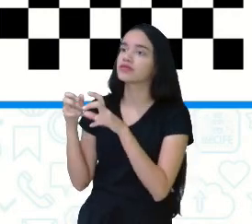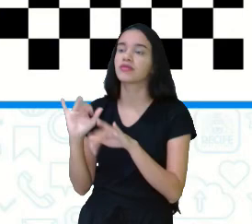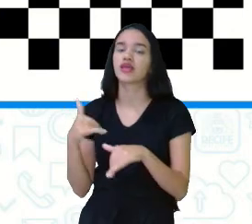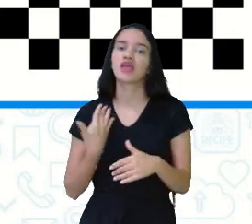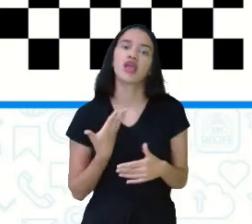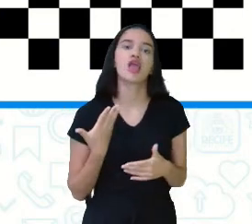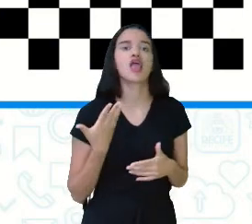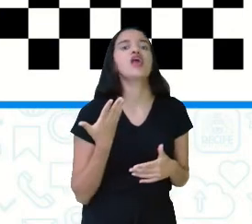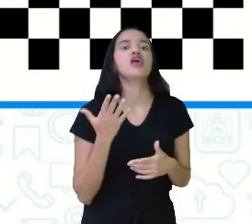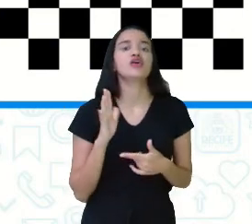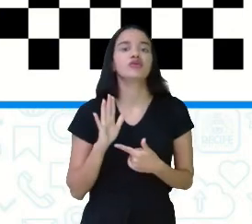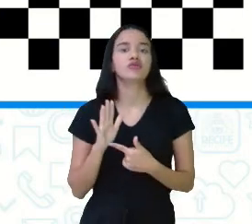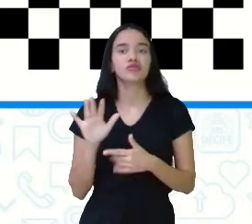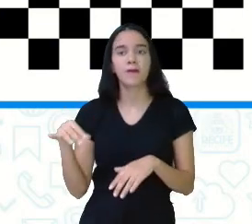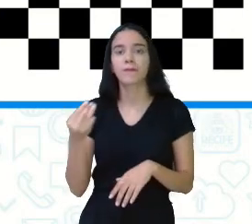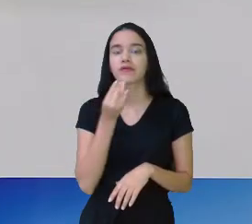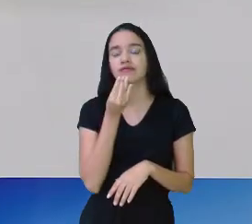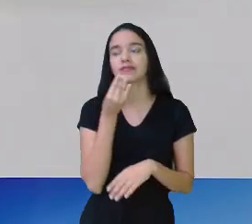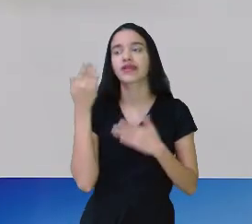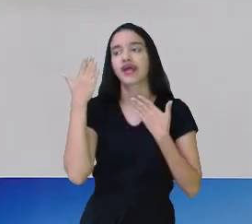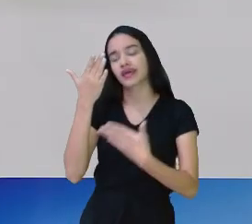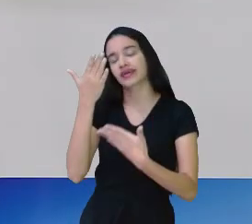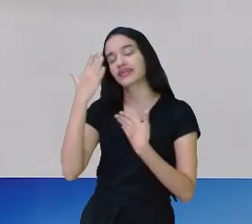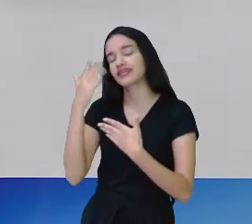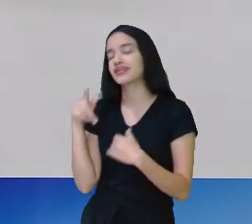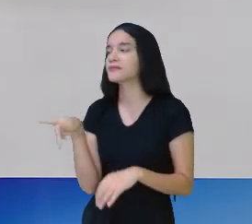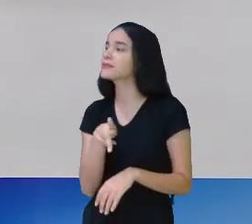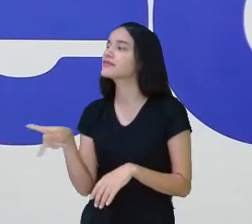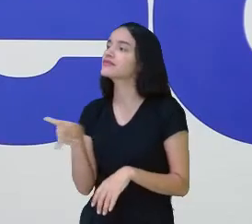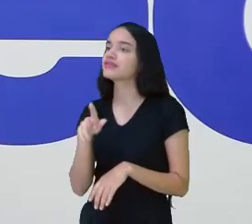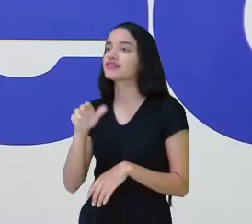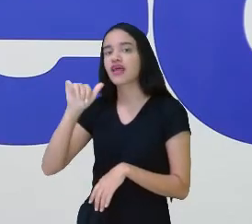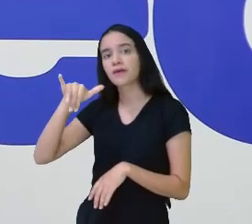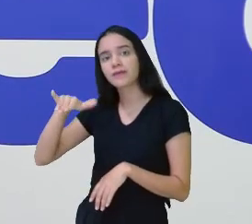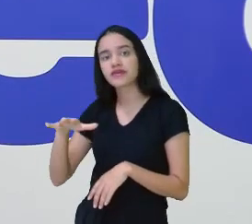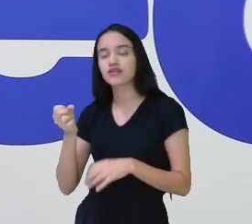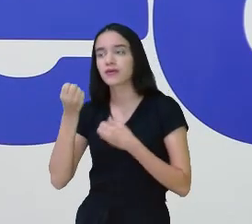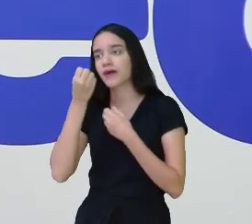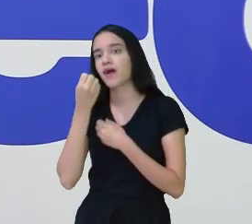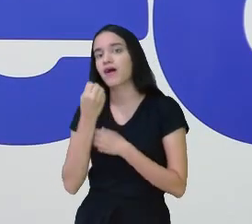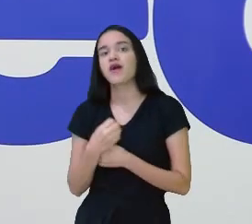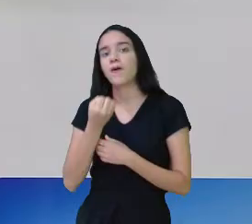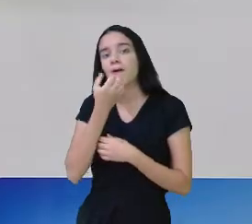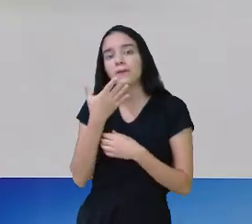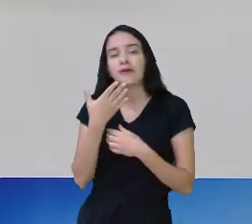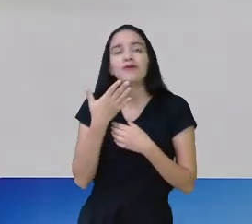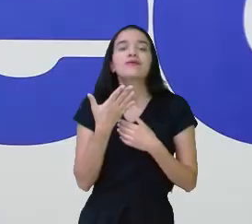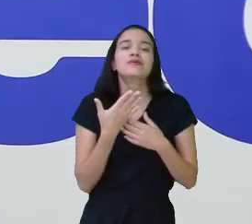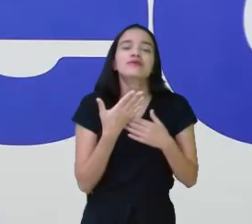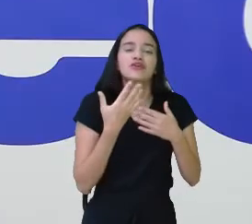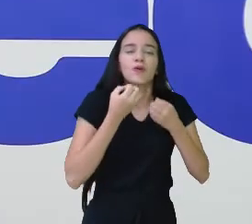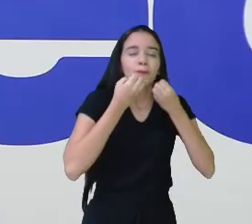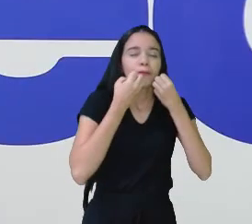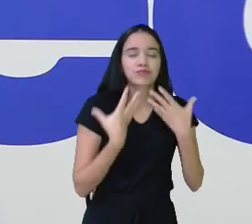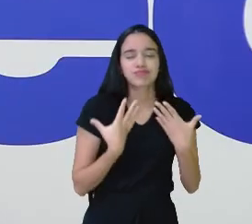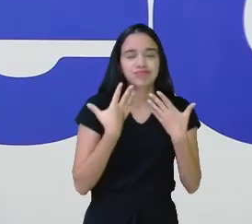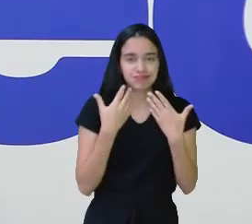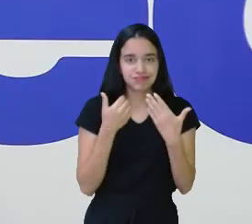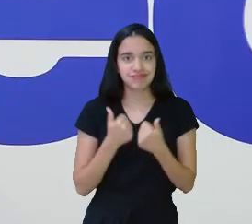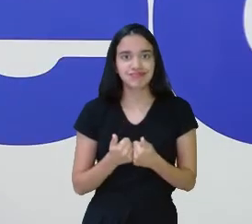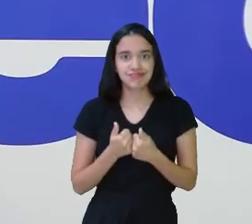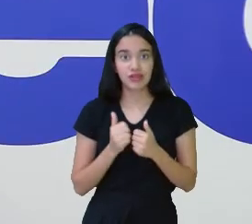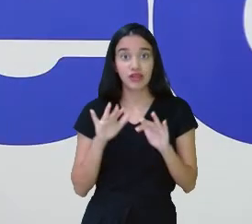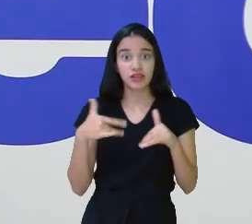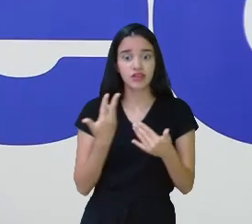já aproveito para agradecer a professora Abigail Viana. Muito obrigada pela interação. Eu que agradeço. Eles estão